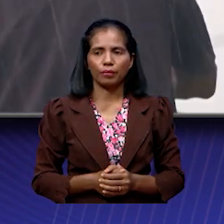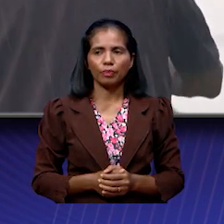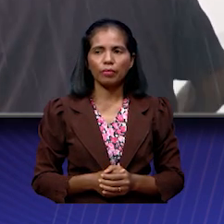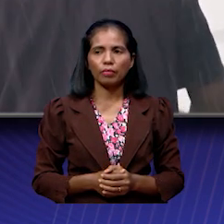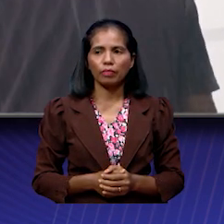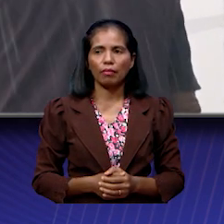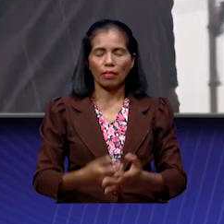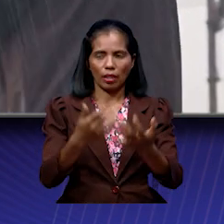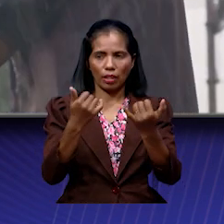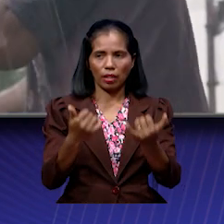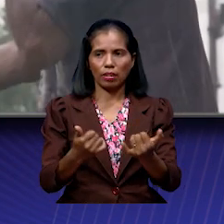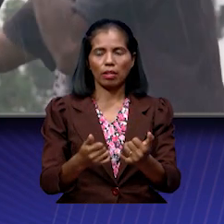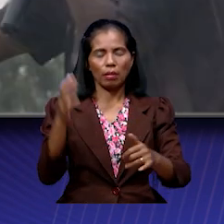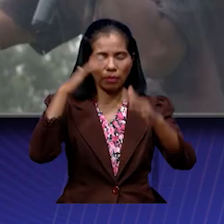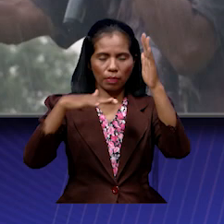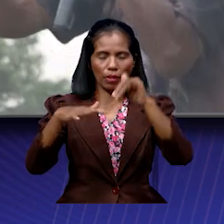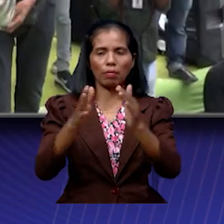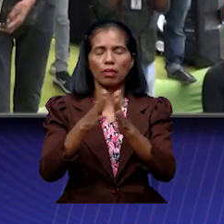E de nem é problema, bote.